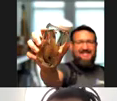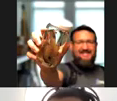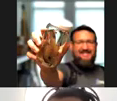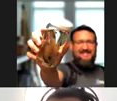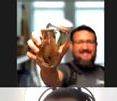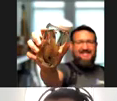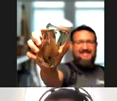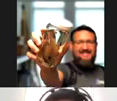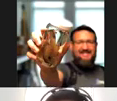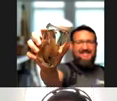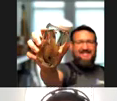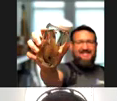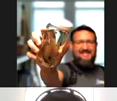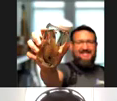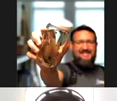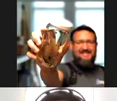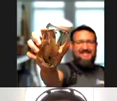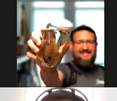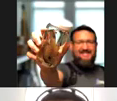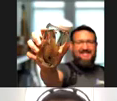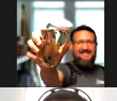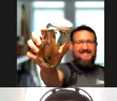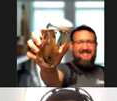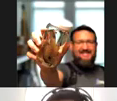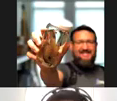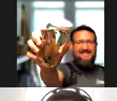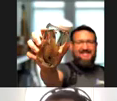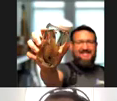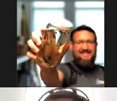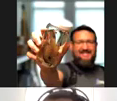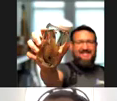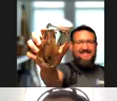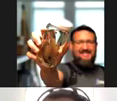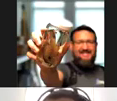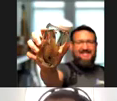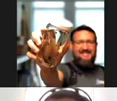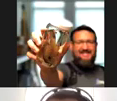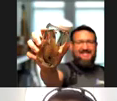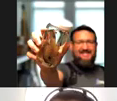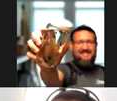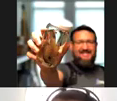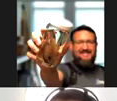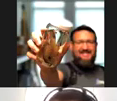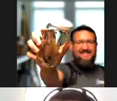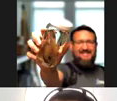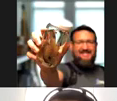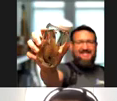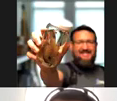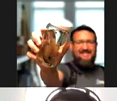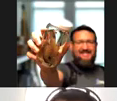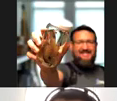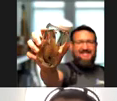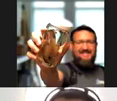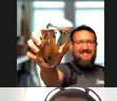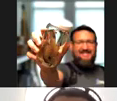desses trabalhos é muito maior, e isso traz mais complexidade, e a gente realmente não consegue explicar muito bem os fenômenos. Né? A gente está mais querendo entender